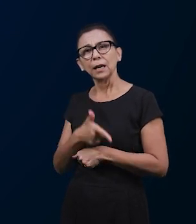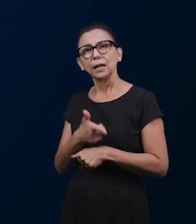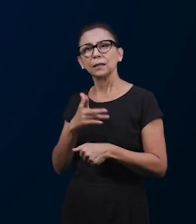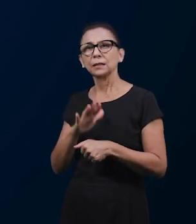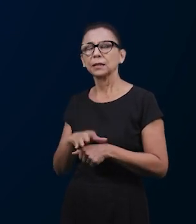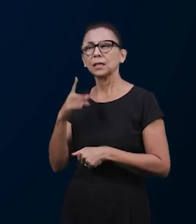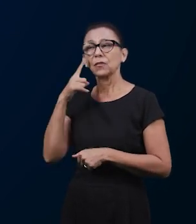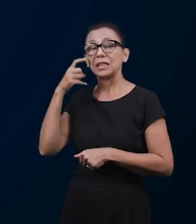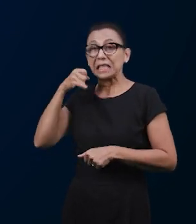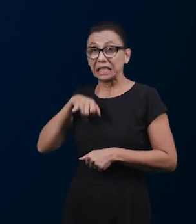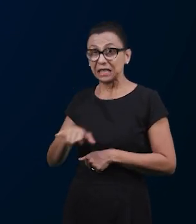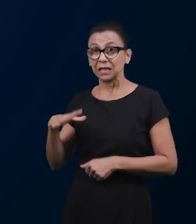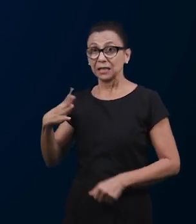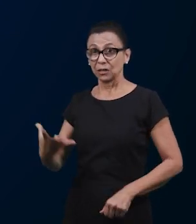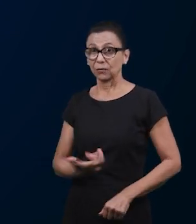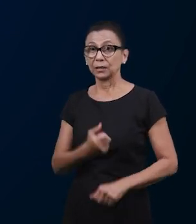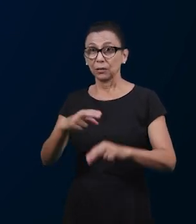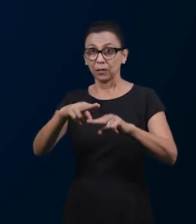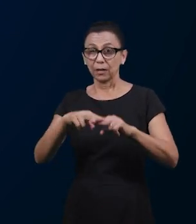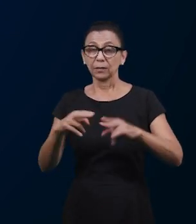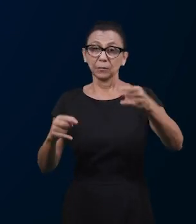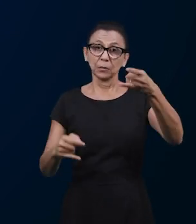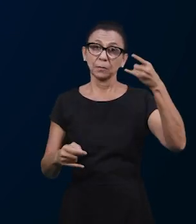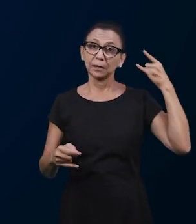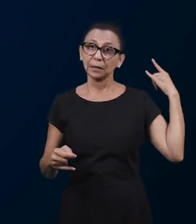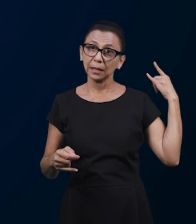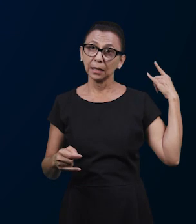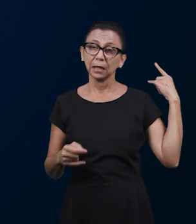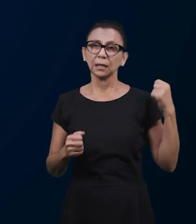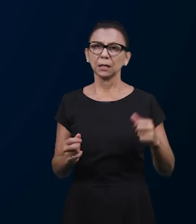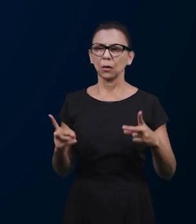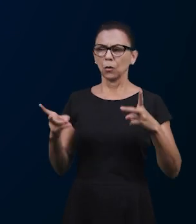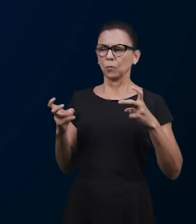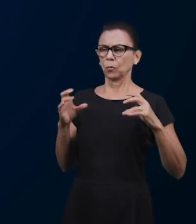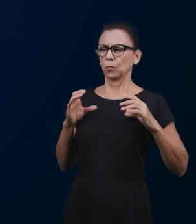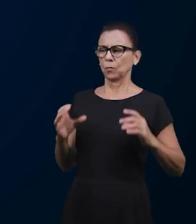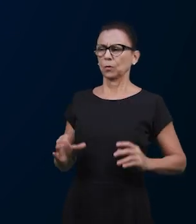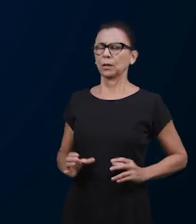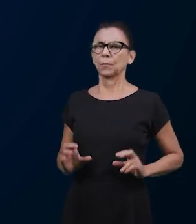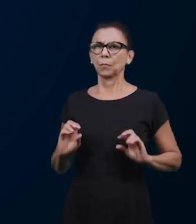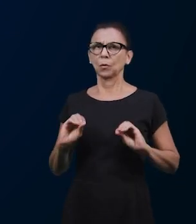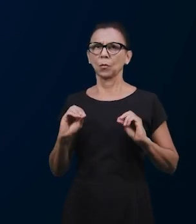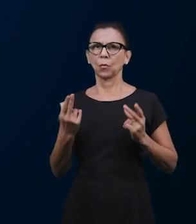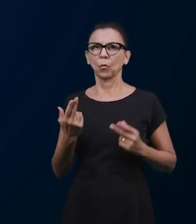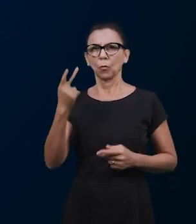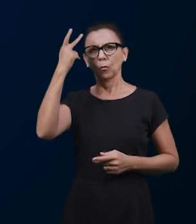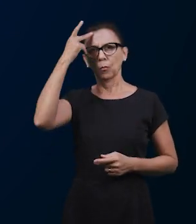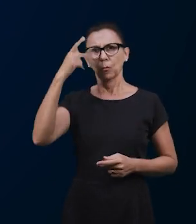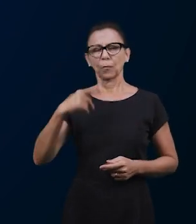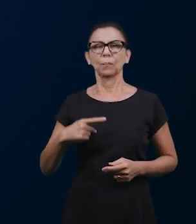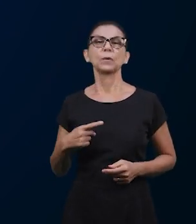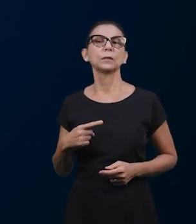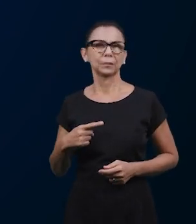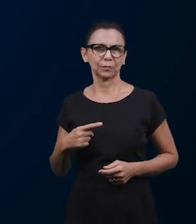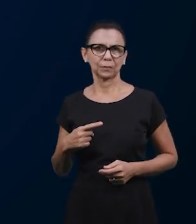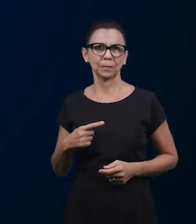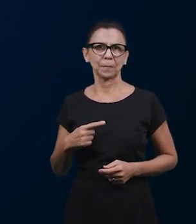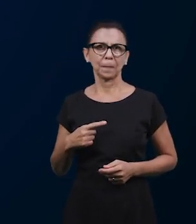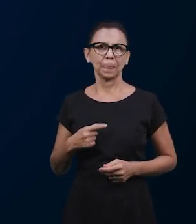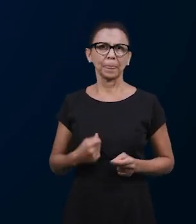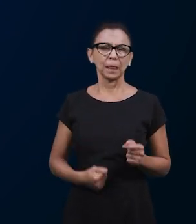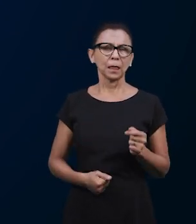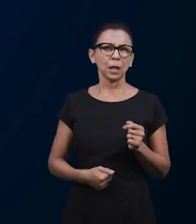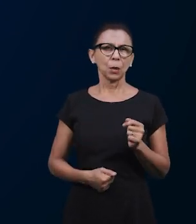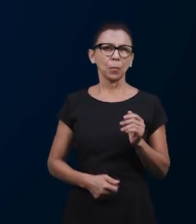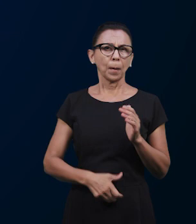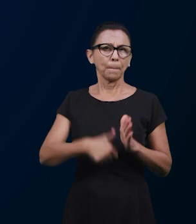da salvação, condicionado a algum aspecto comportamental ou humano. Logo, podemos afirmar que a primeira